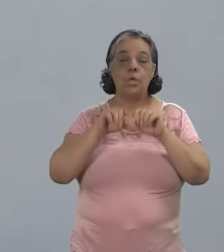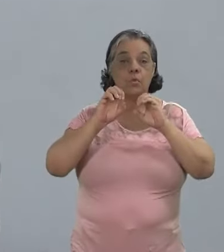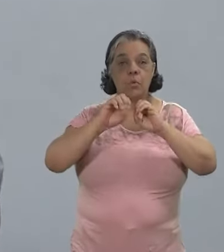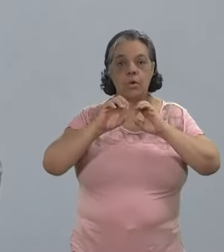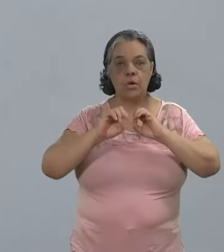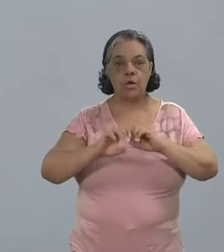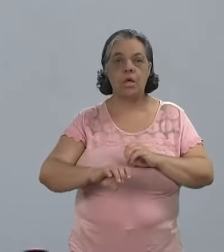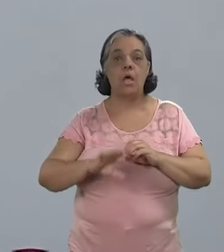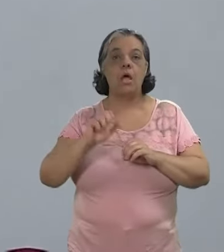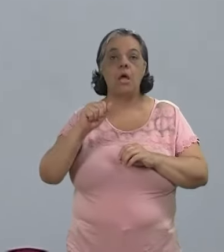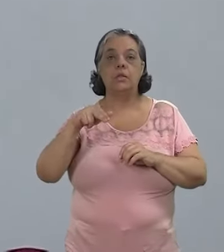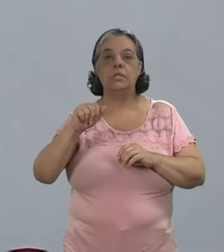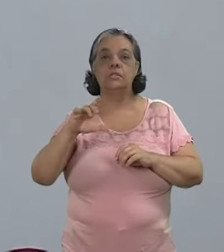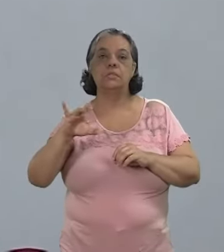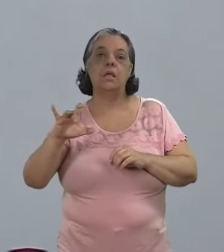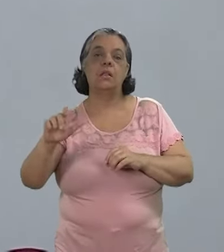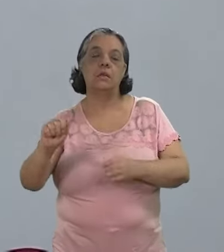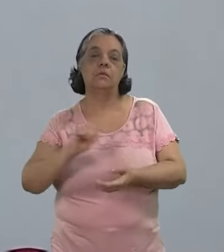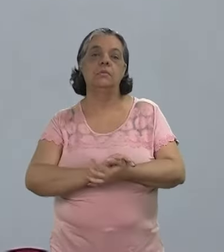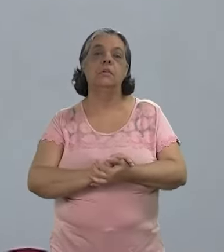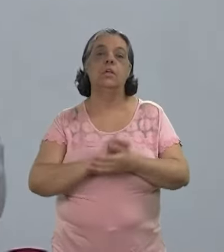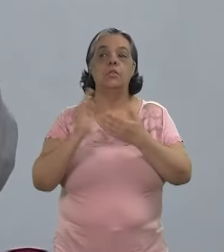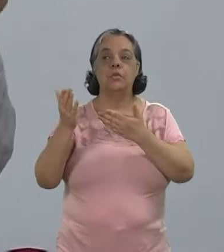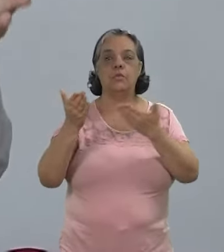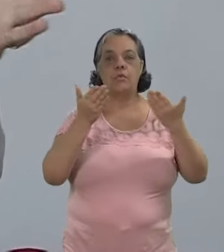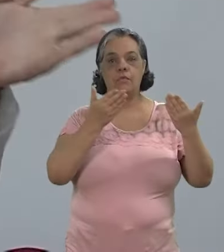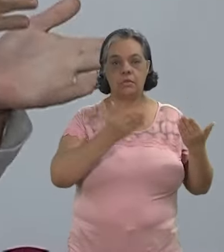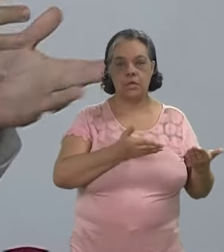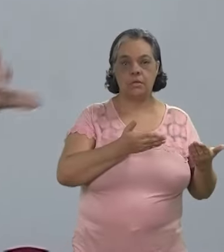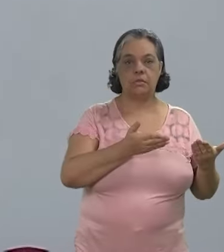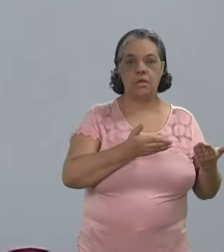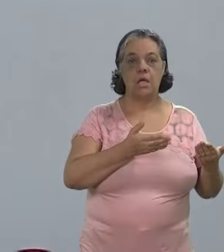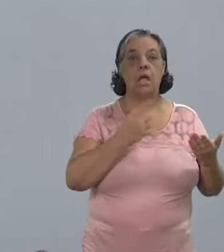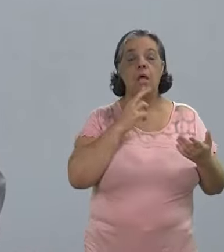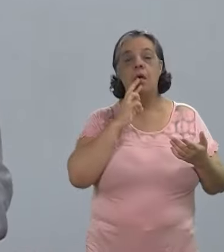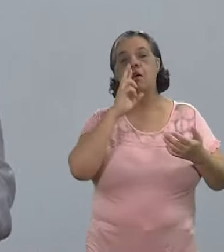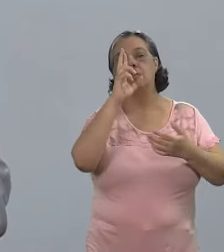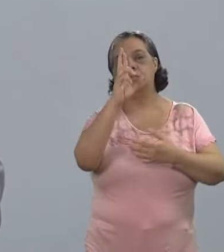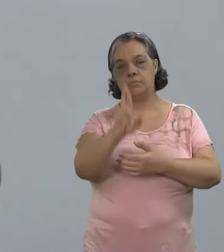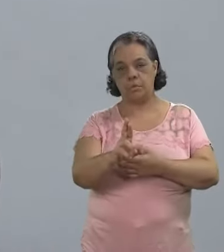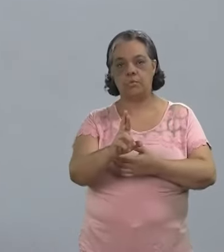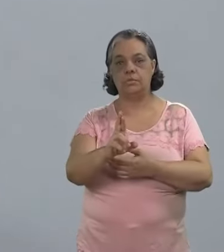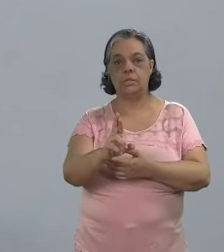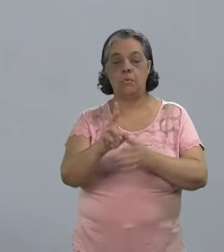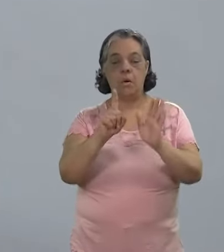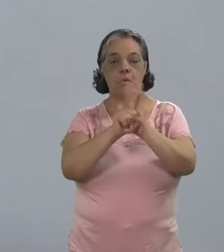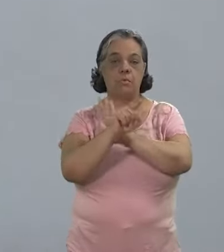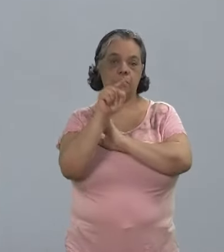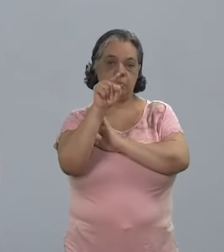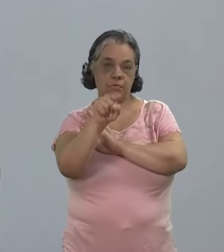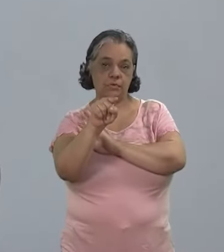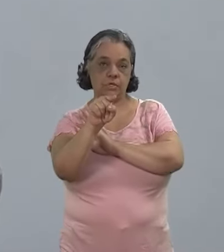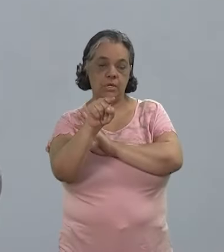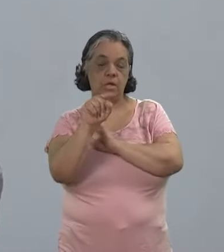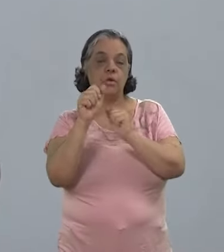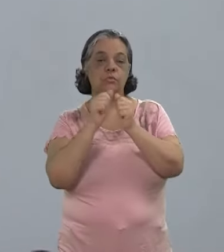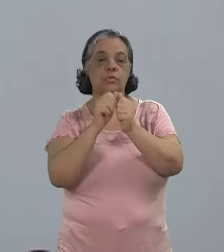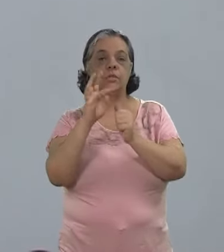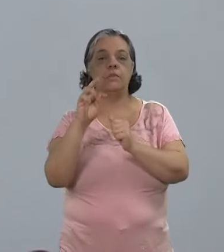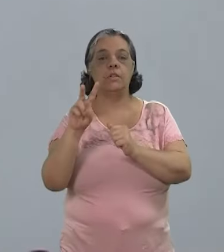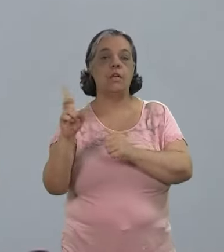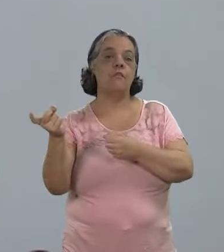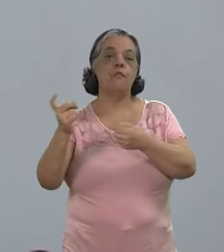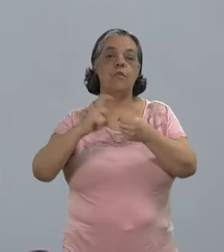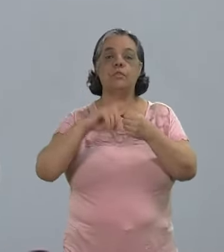Educar para os Direitos Humanos com Ana Célia. É quando o nosso convidado e a nossa convidada respondem a uma pergunta feita por você que acompanha o